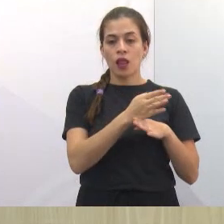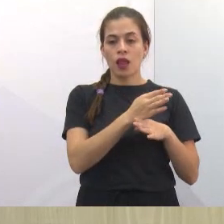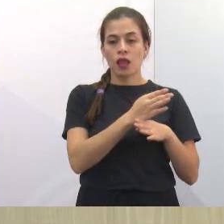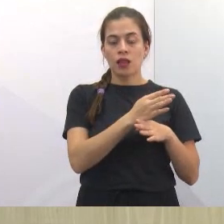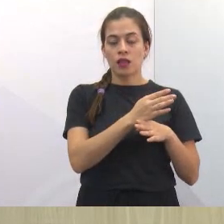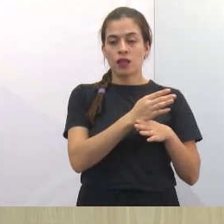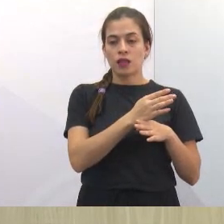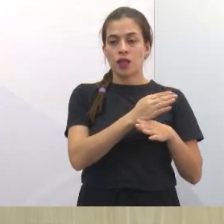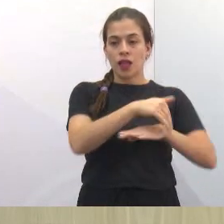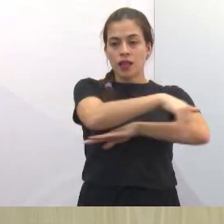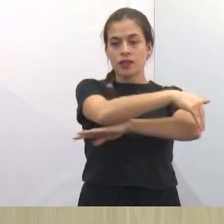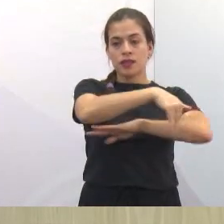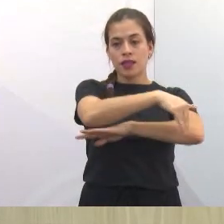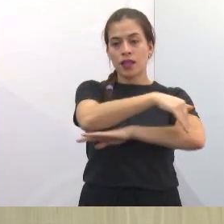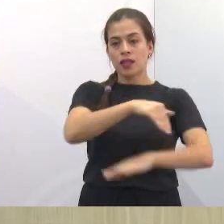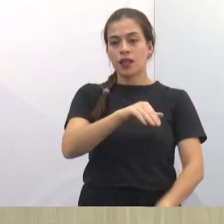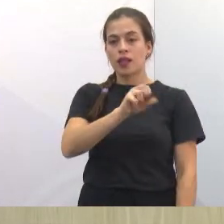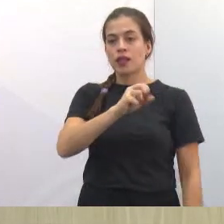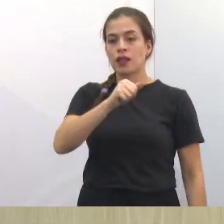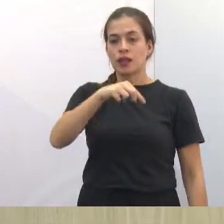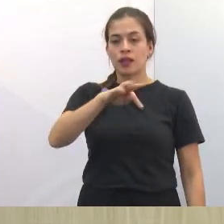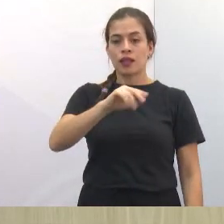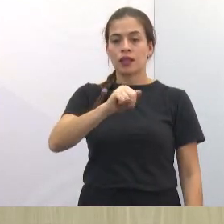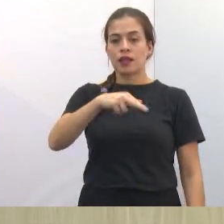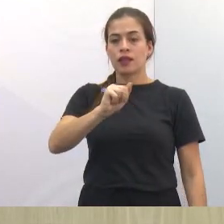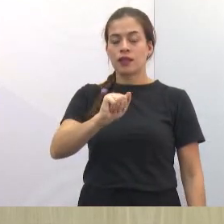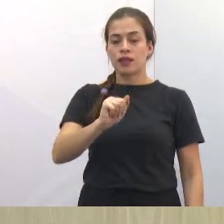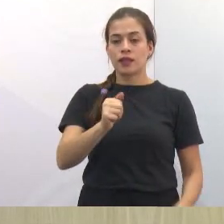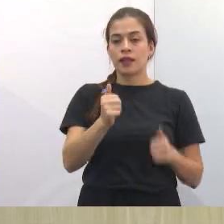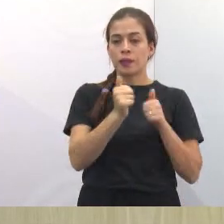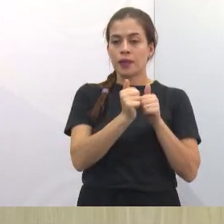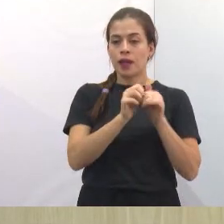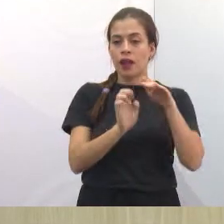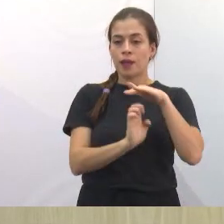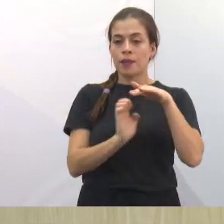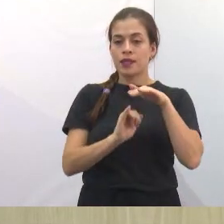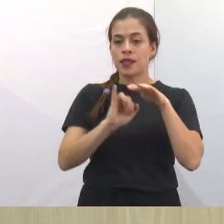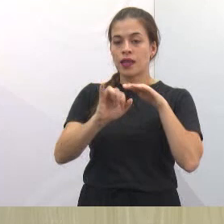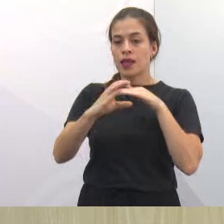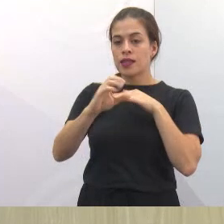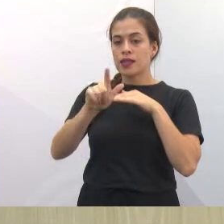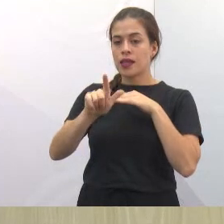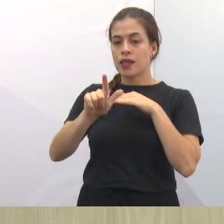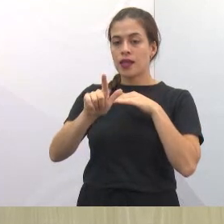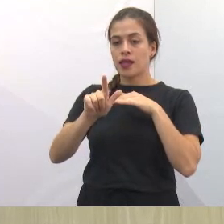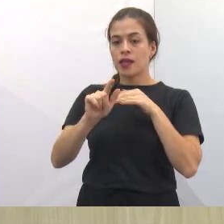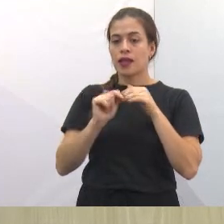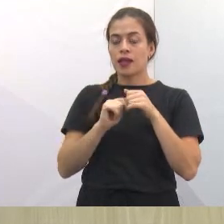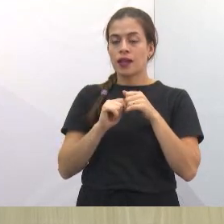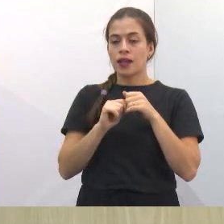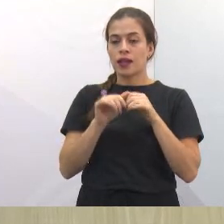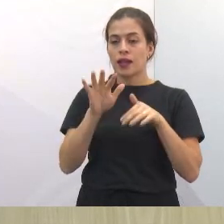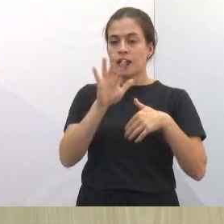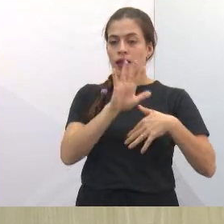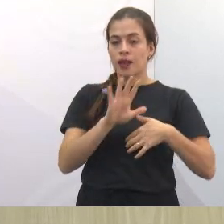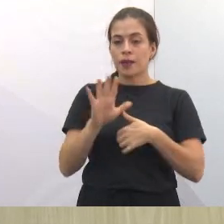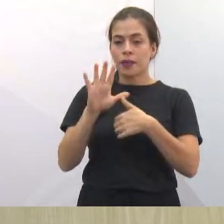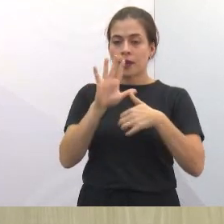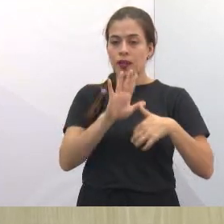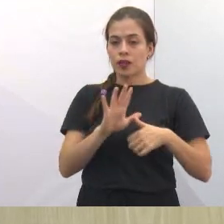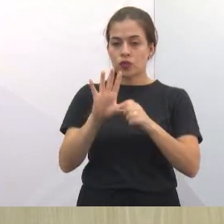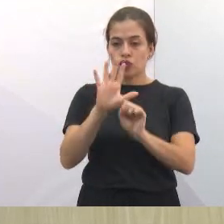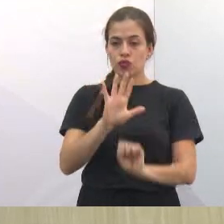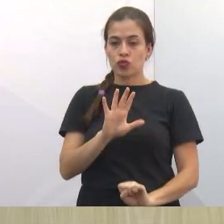Santana, próximo à empresa ICL América do Sul, unidade Jacareí, nesse